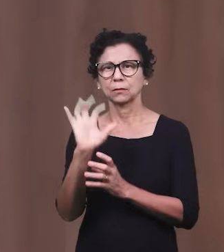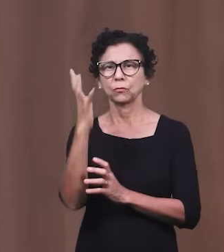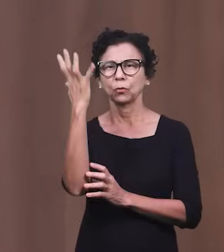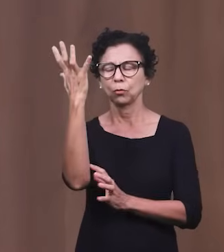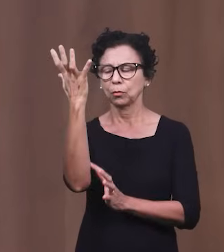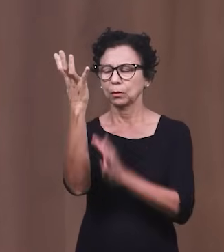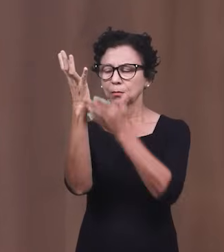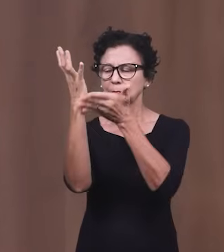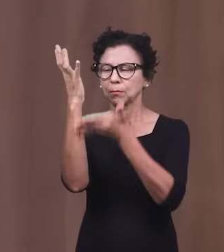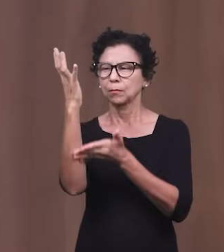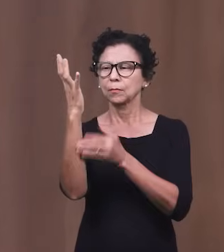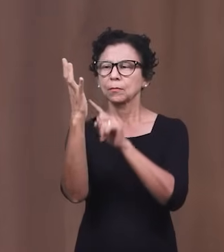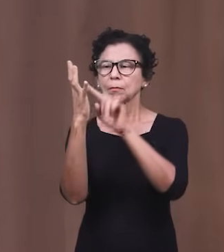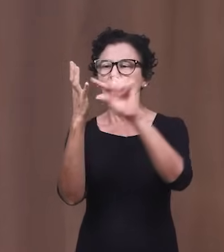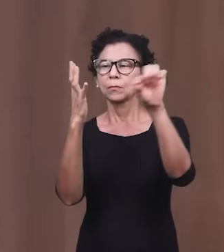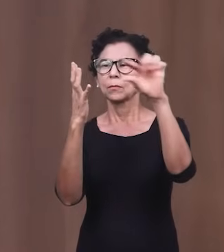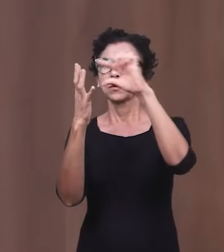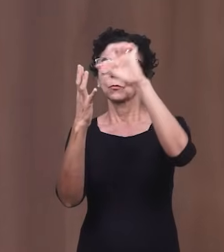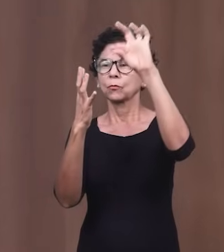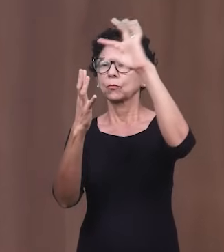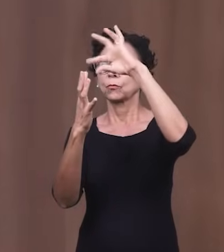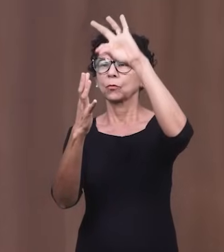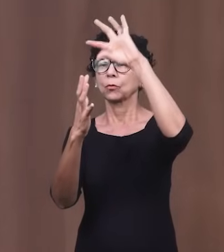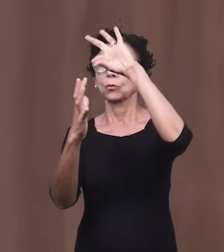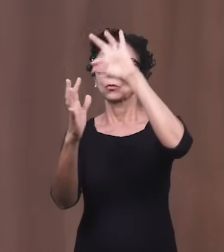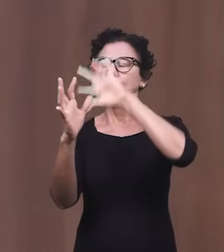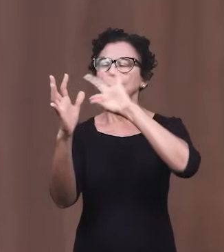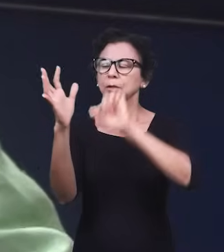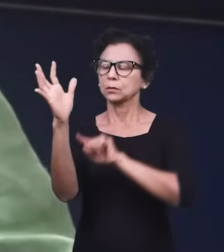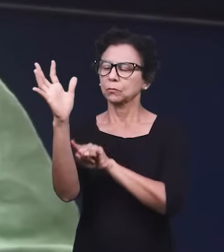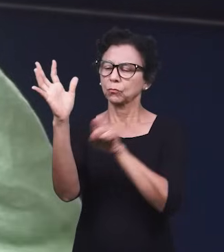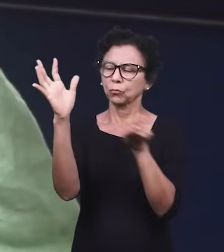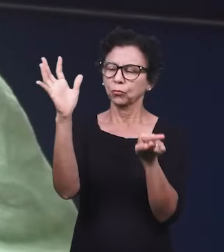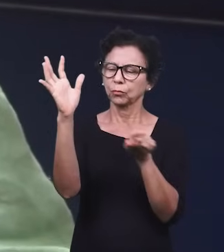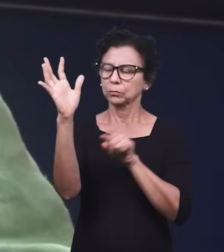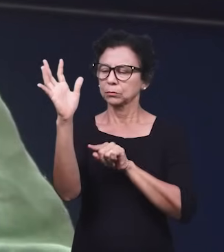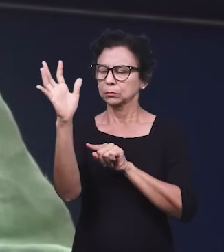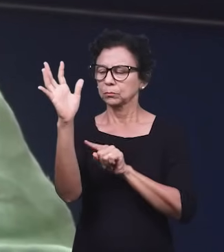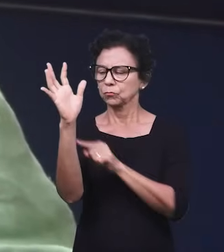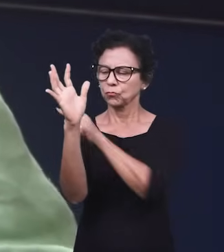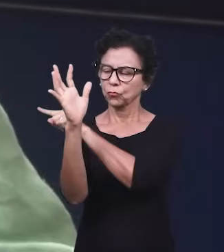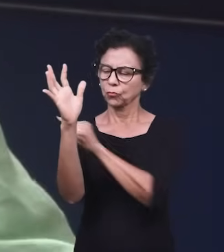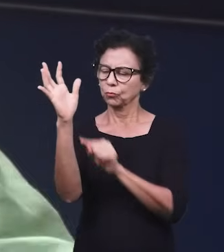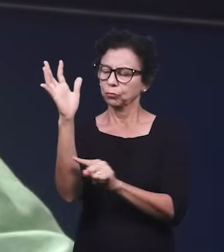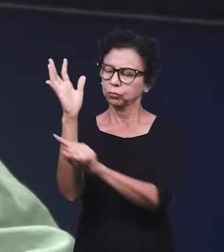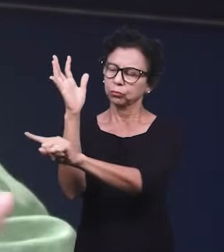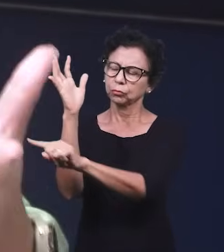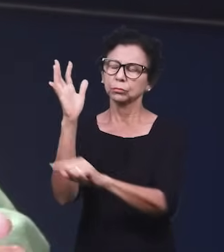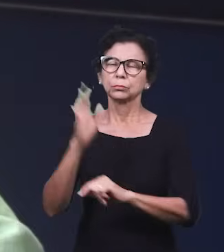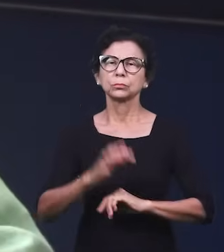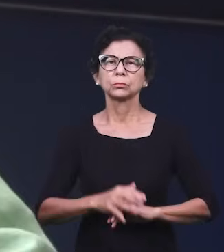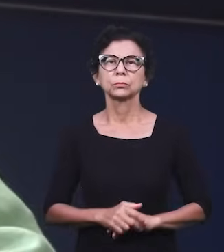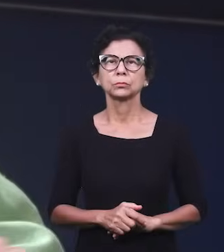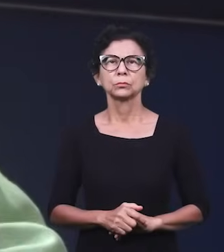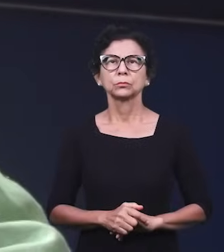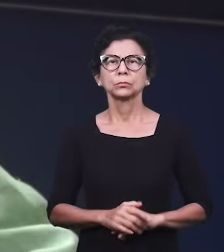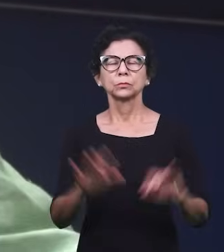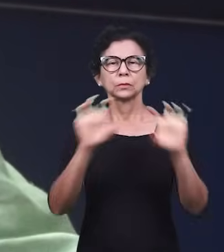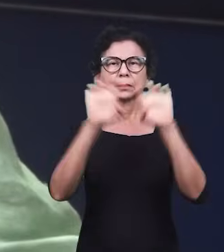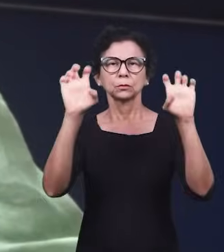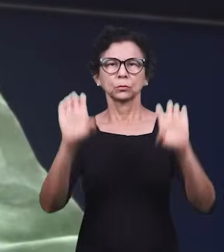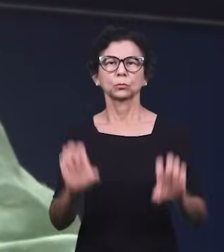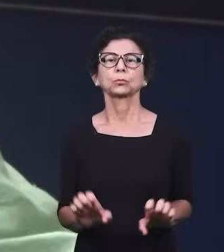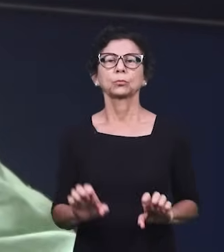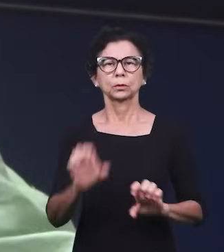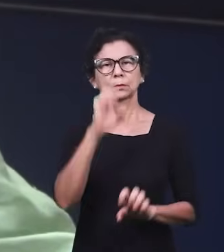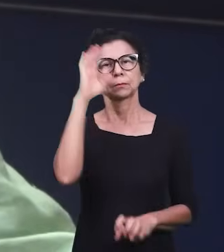alguma relação aqui com a palavra é Pois é willer eh as estruturas né